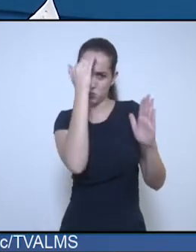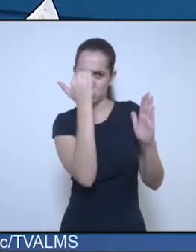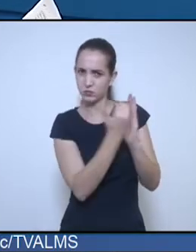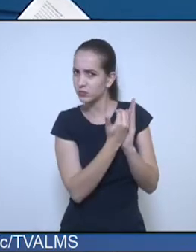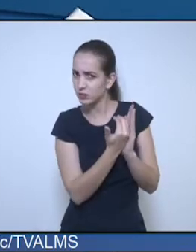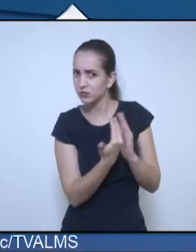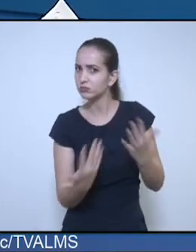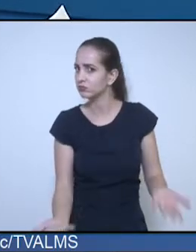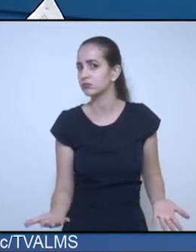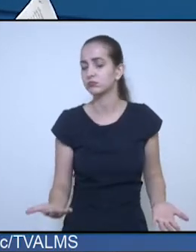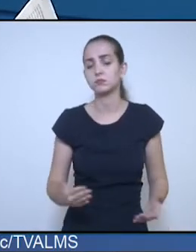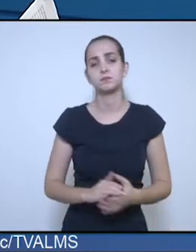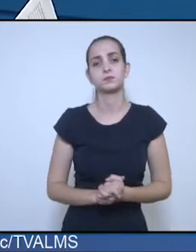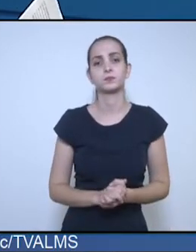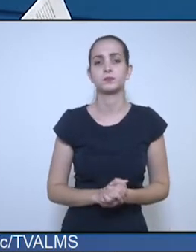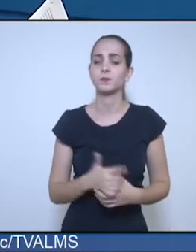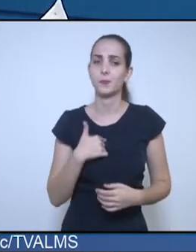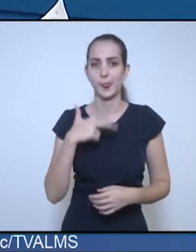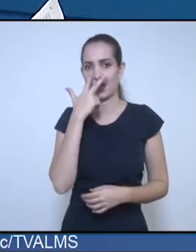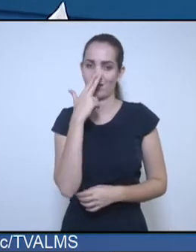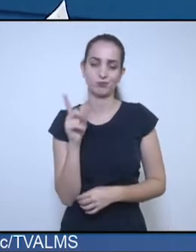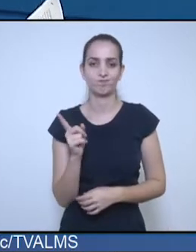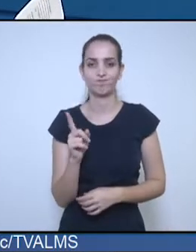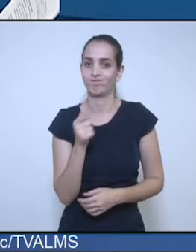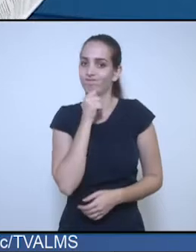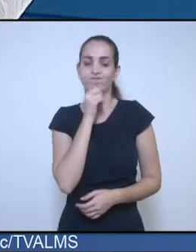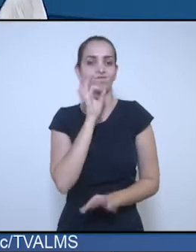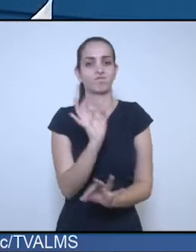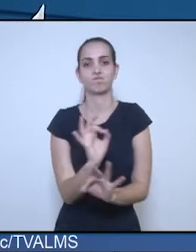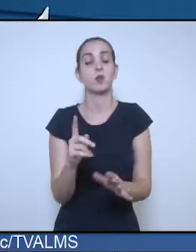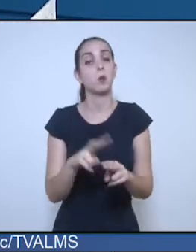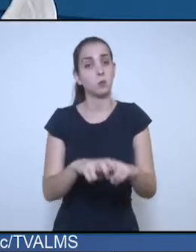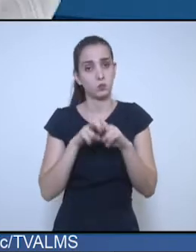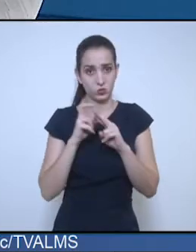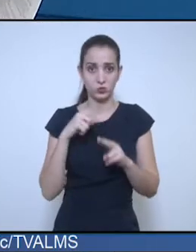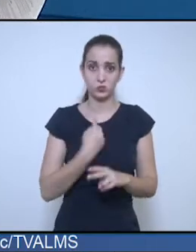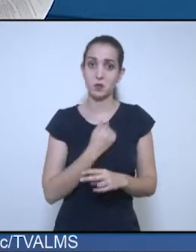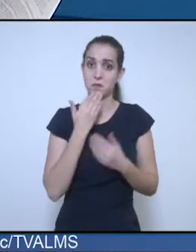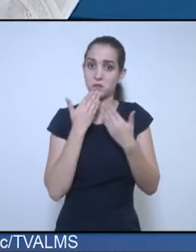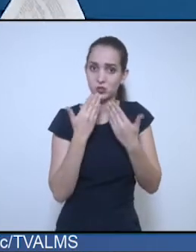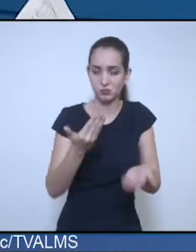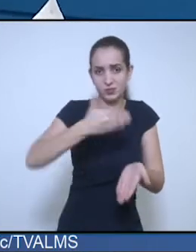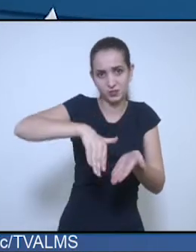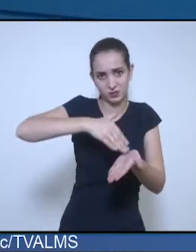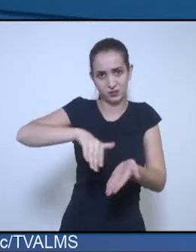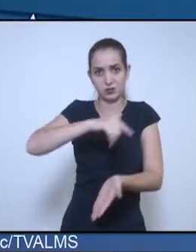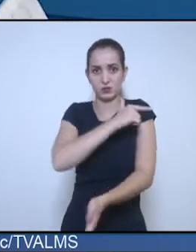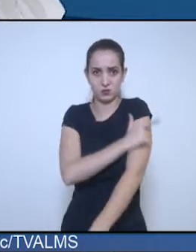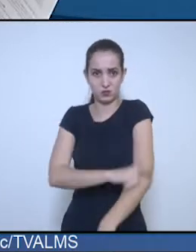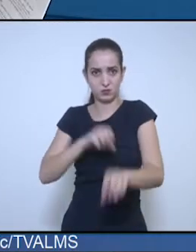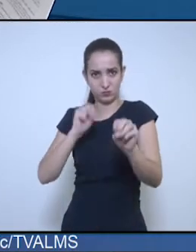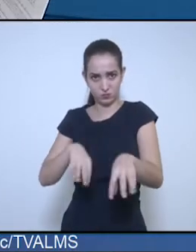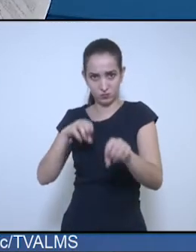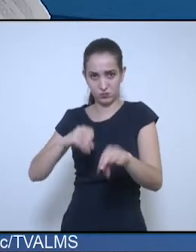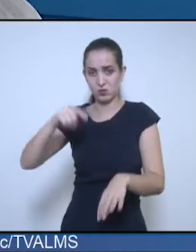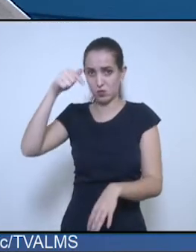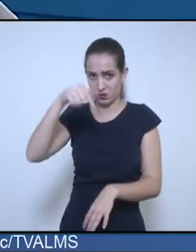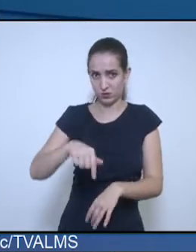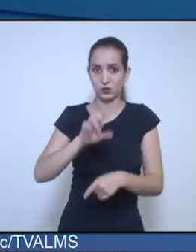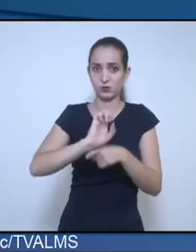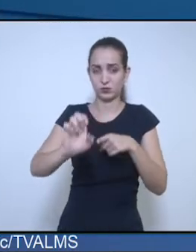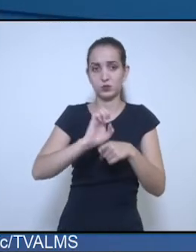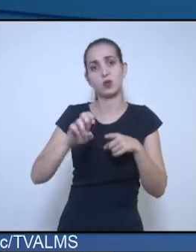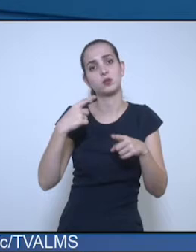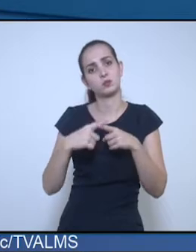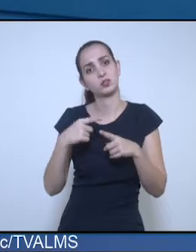rede? Eu acho que não. Então, nós estamos acionando a Secretaria de Educação do Estado para que se faça o cumprimento